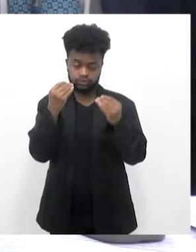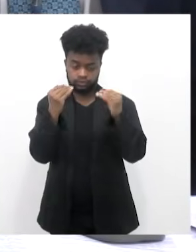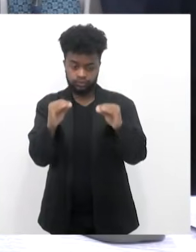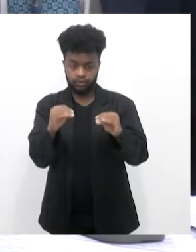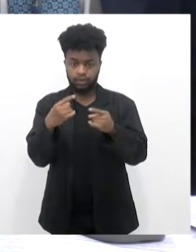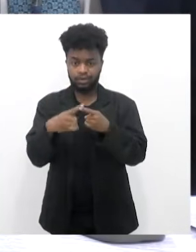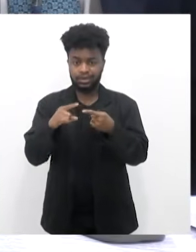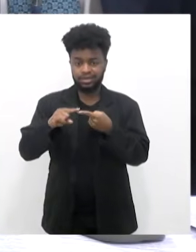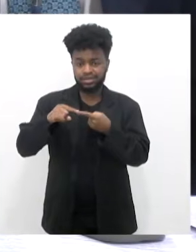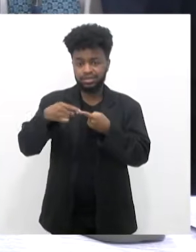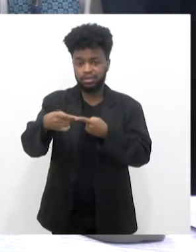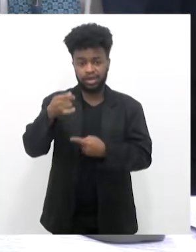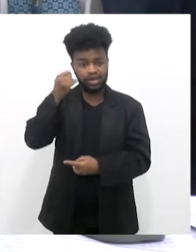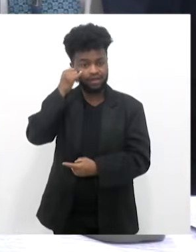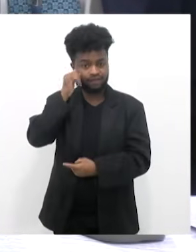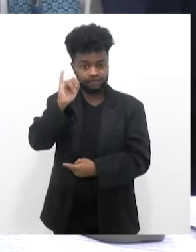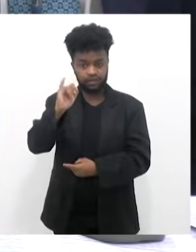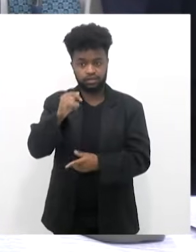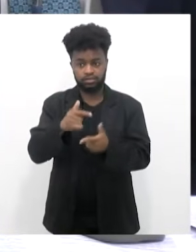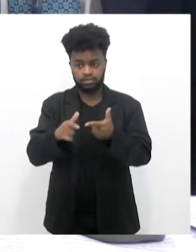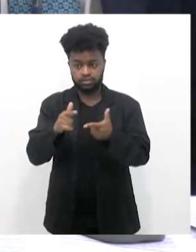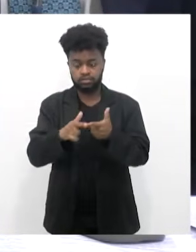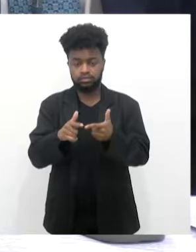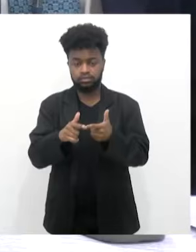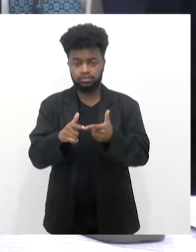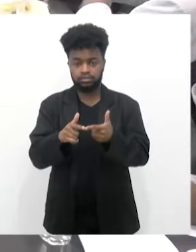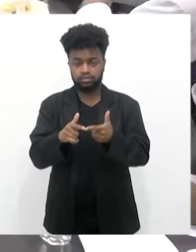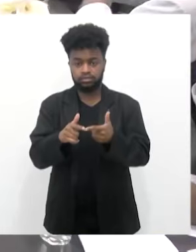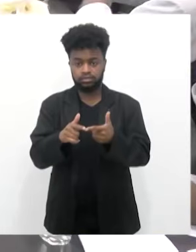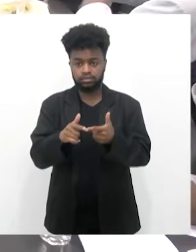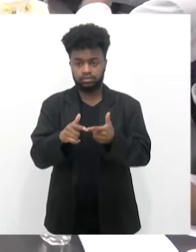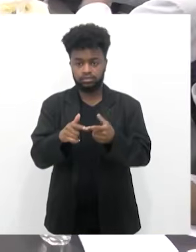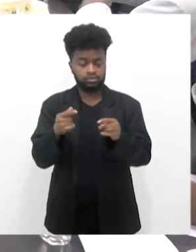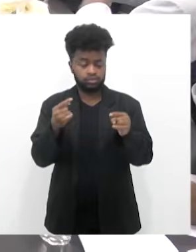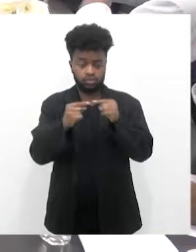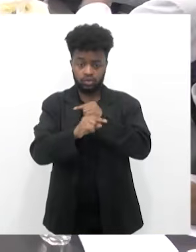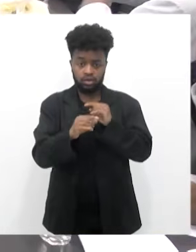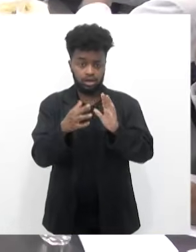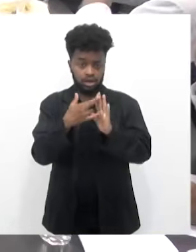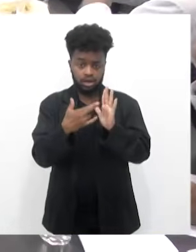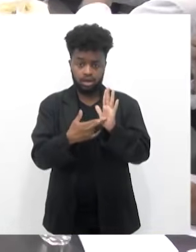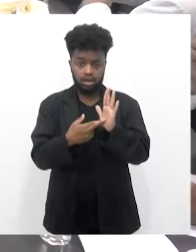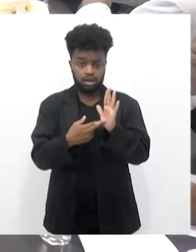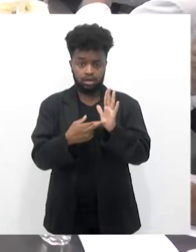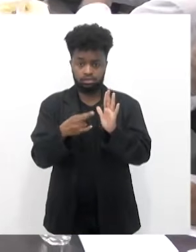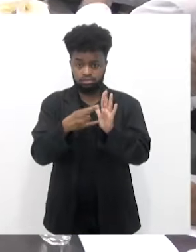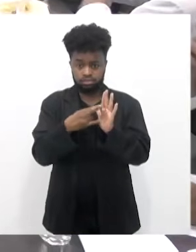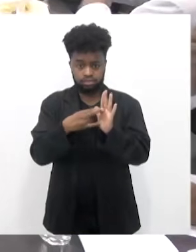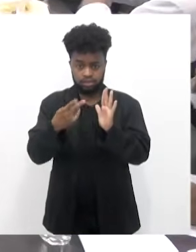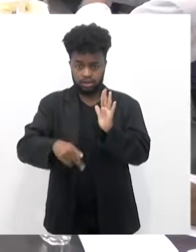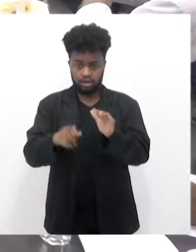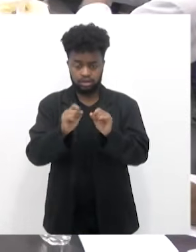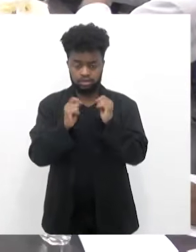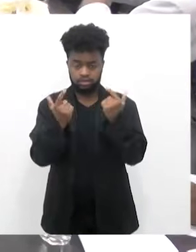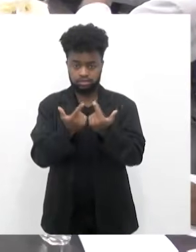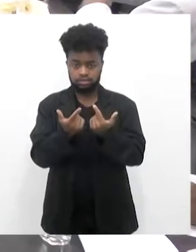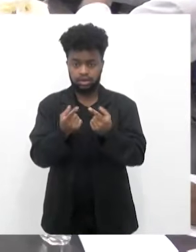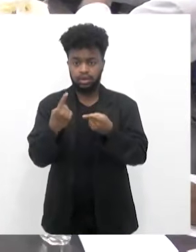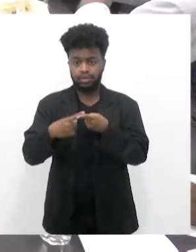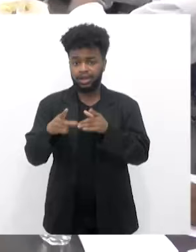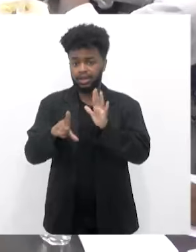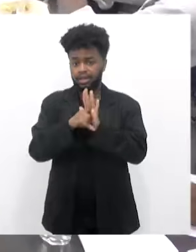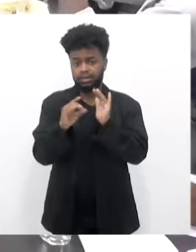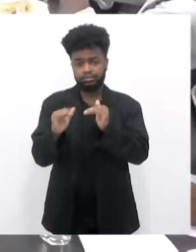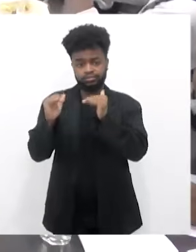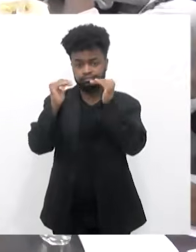para a gente depois não ter A gente pode nenhum botar, não questionamento. obstante regramento diverso no regimento interno da Assembleia. Você me, A lei é superior